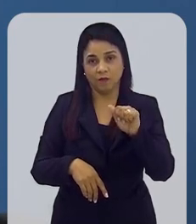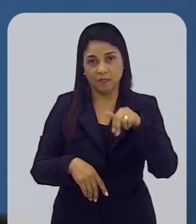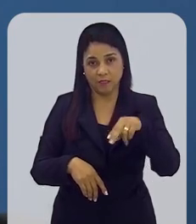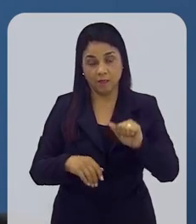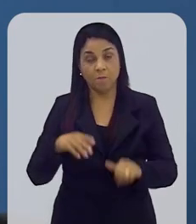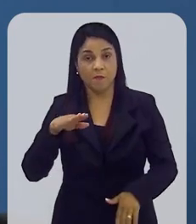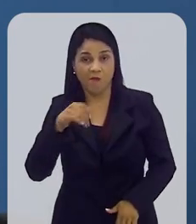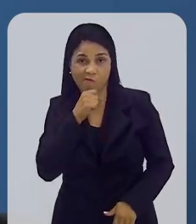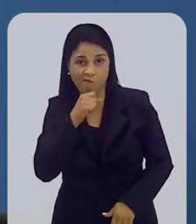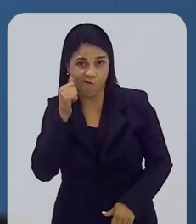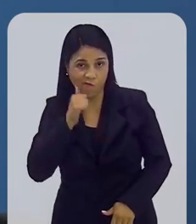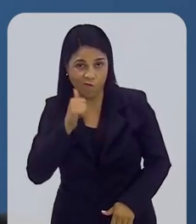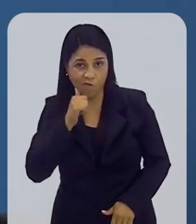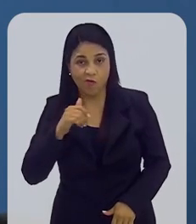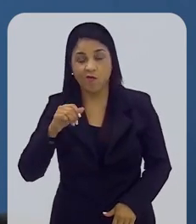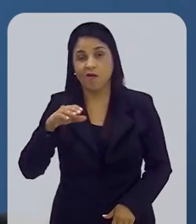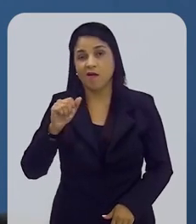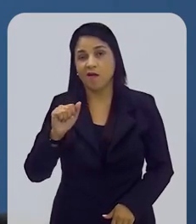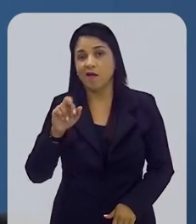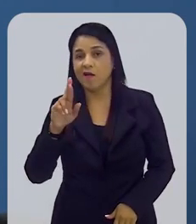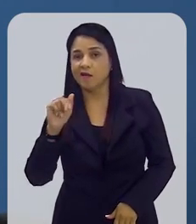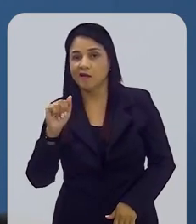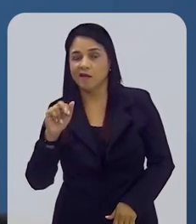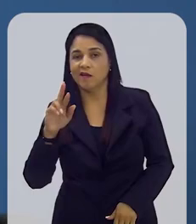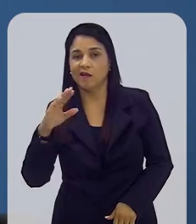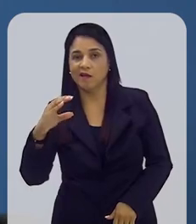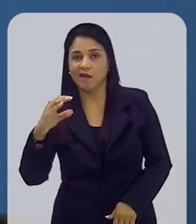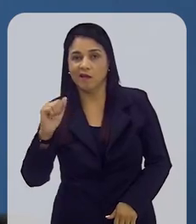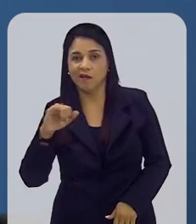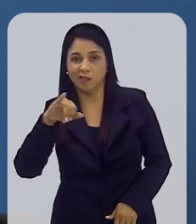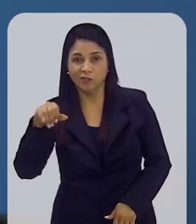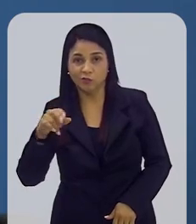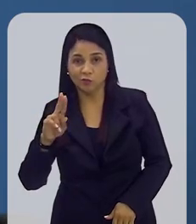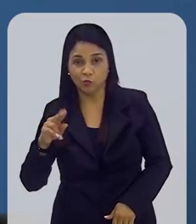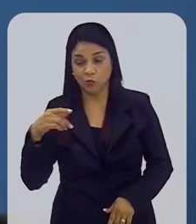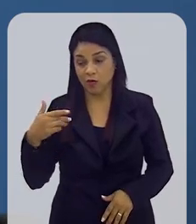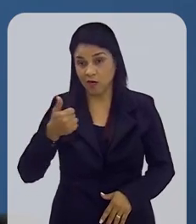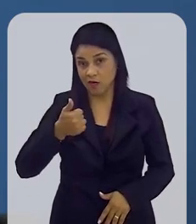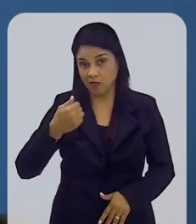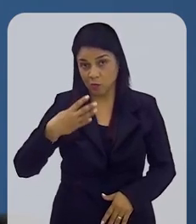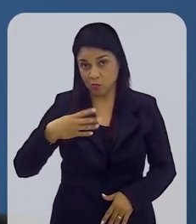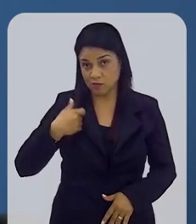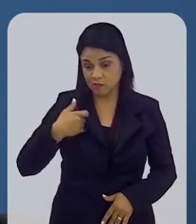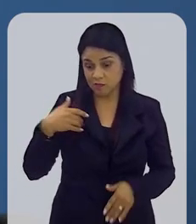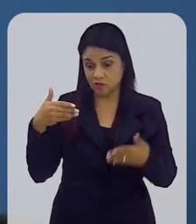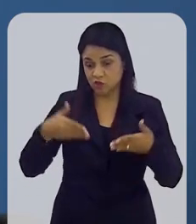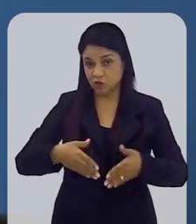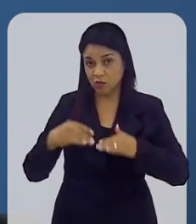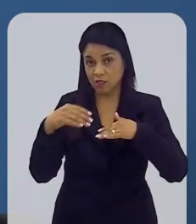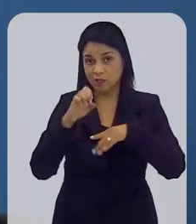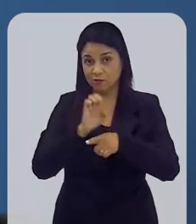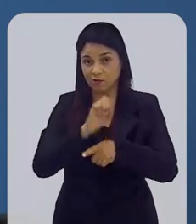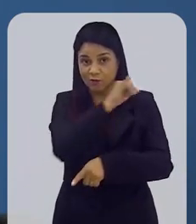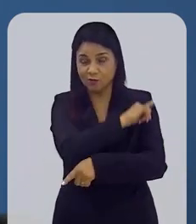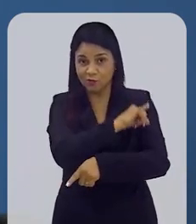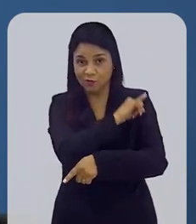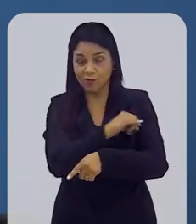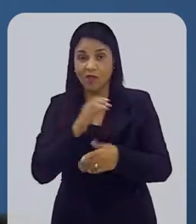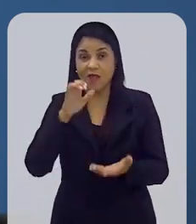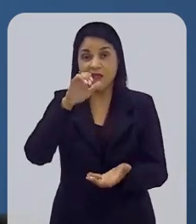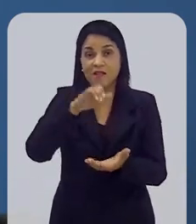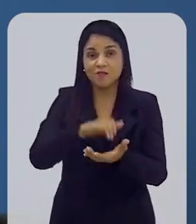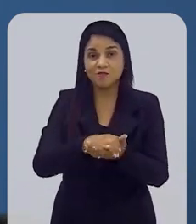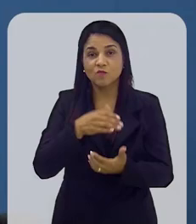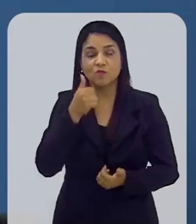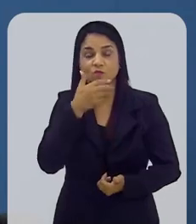ela é de Aracaju, ela veio para o Rio de Janeiro com 14 anos para casar com meu avô, que veio trabalhar na Shell aqui no